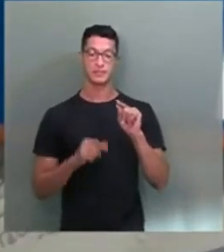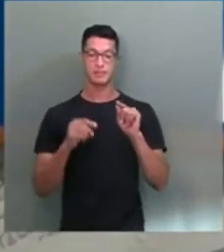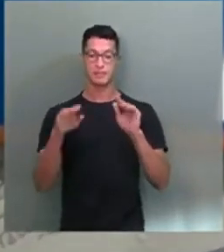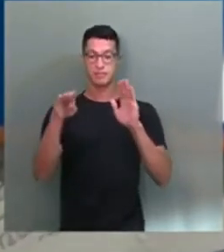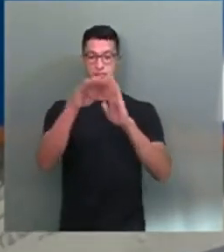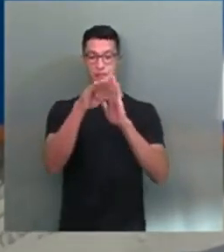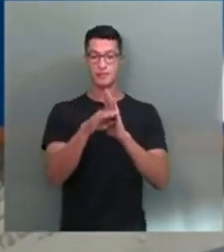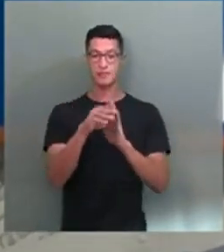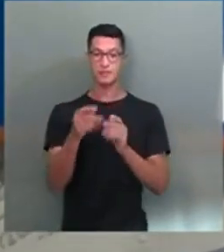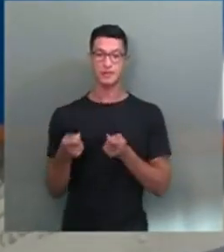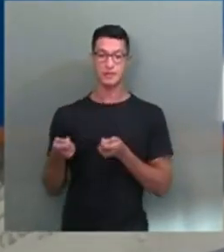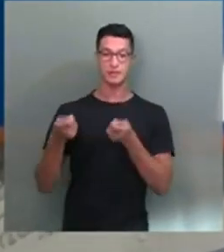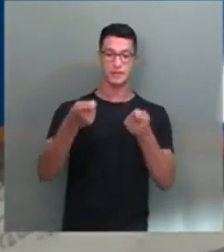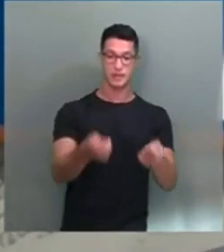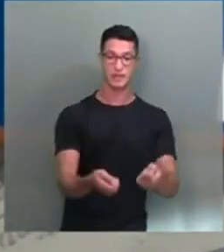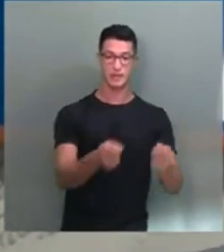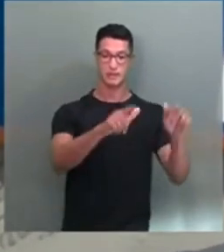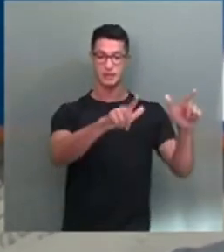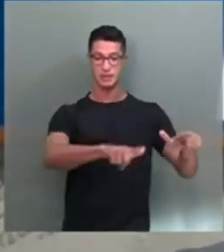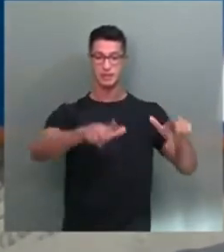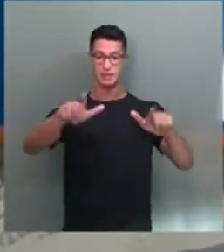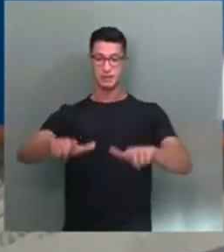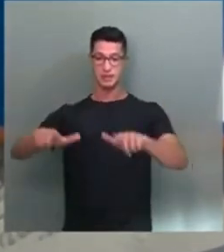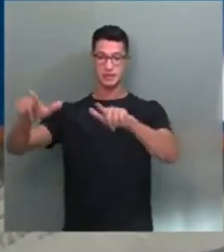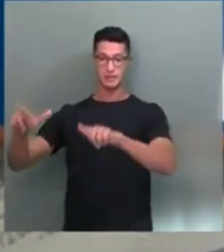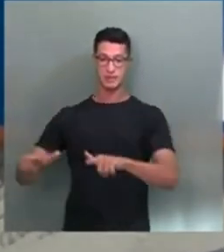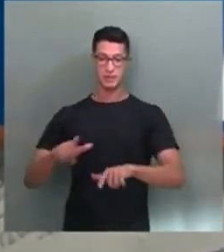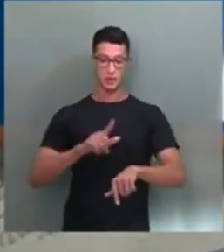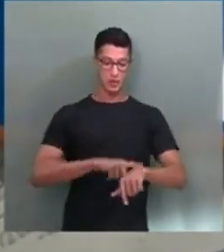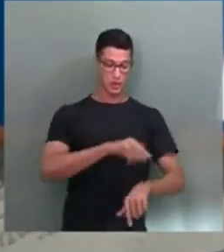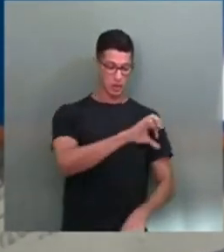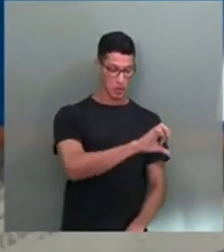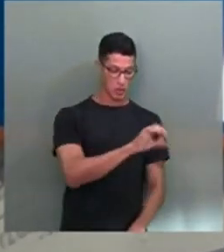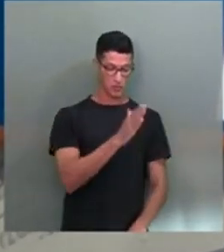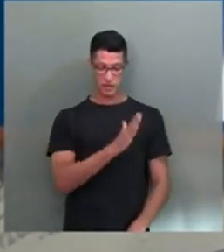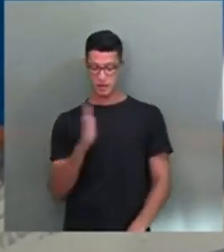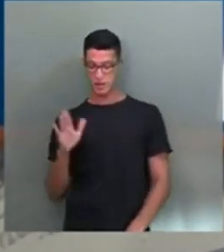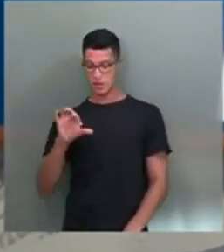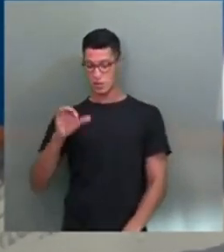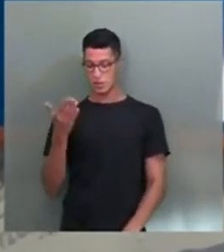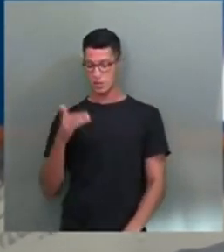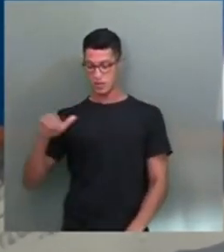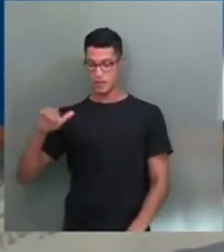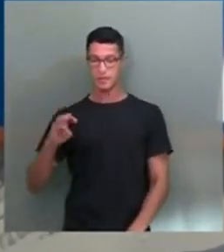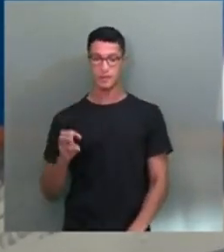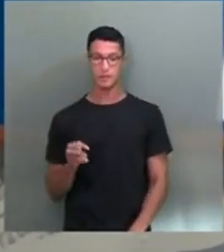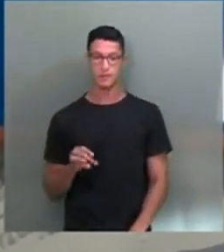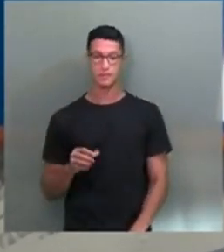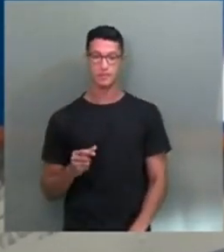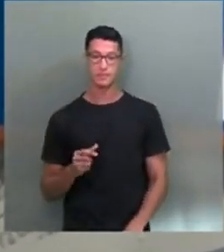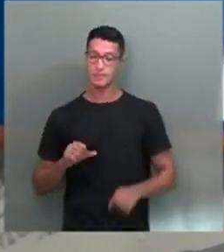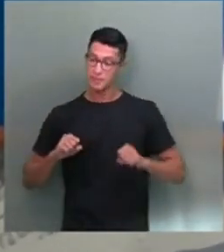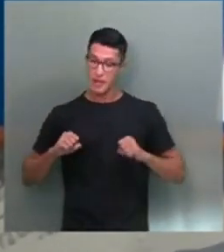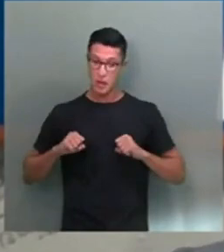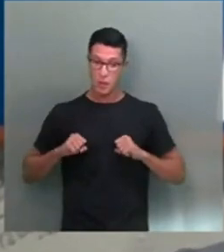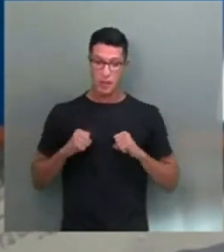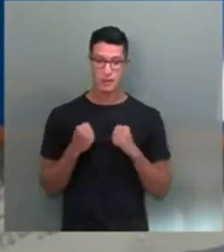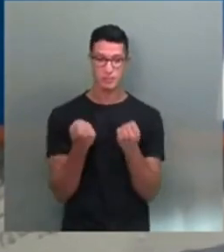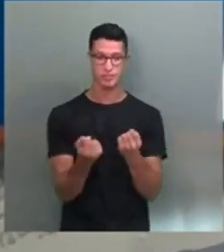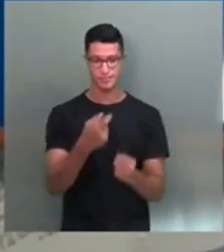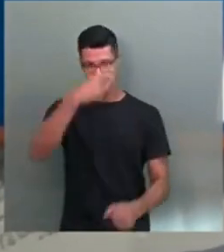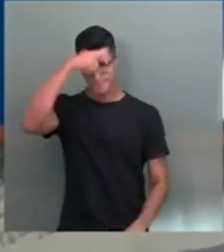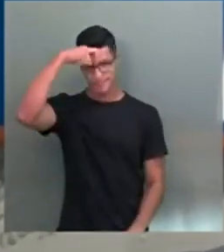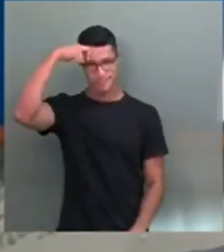pontualmente era entregue nos gabinetes entre 9h e 9h30 da manhã. Era um esforço